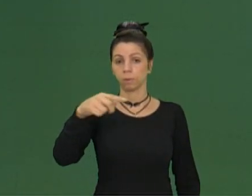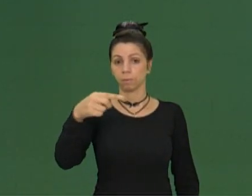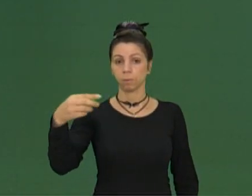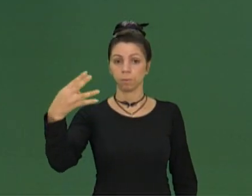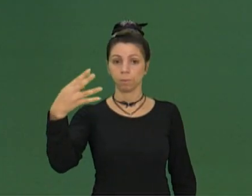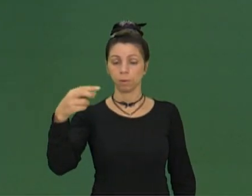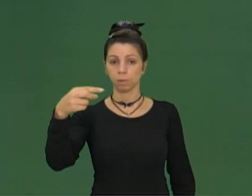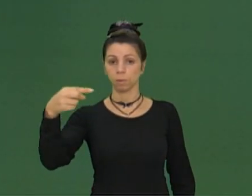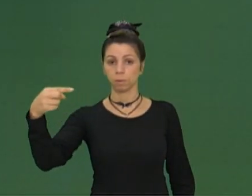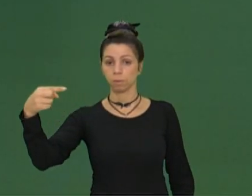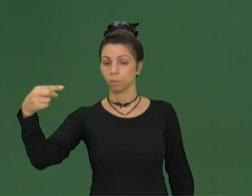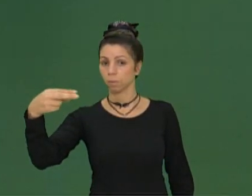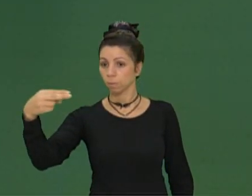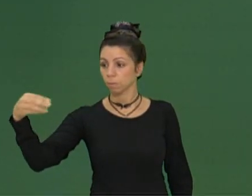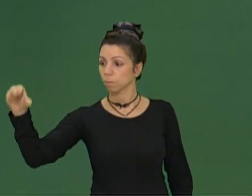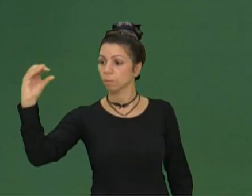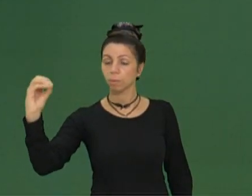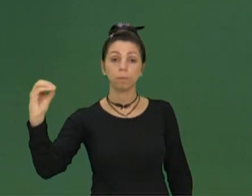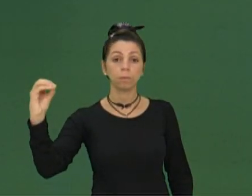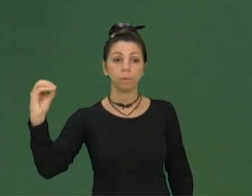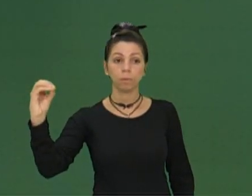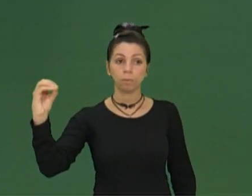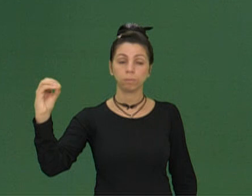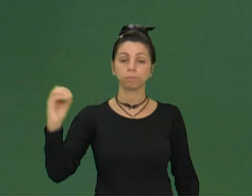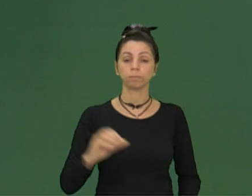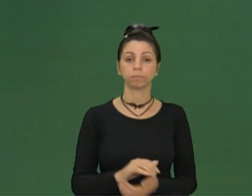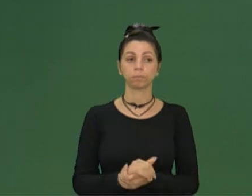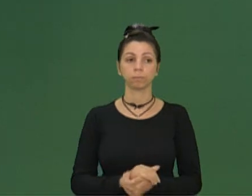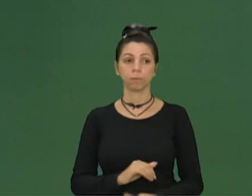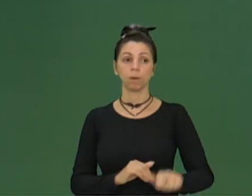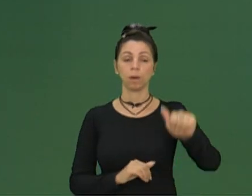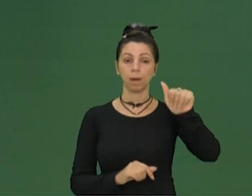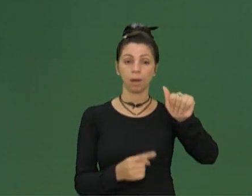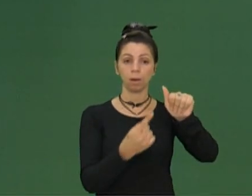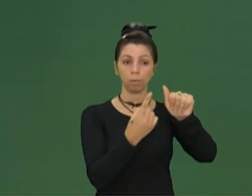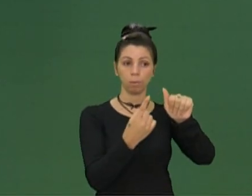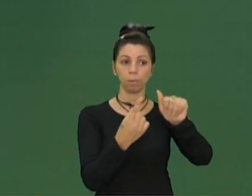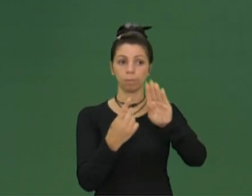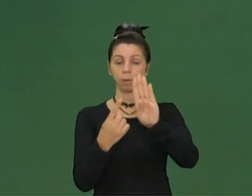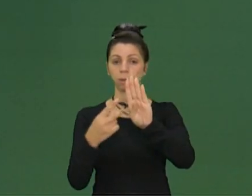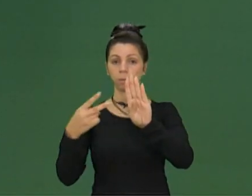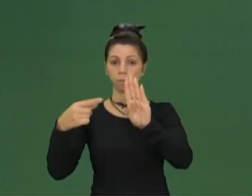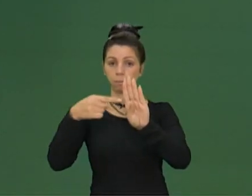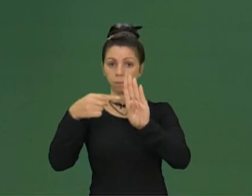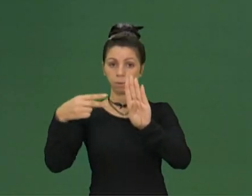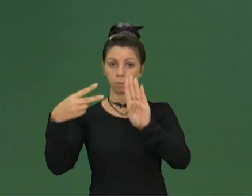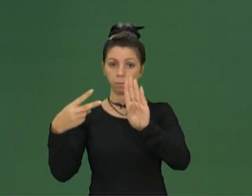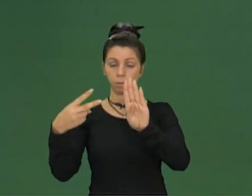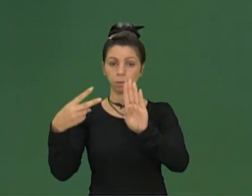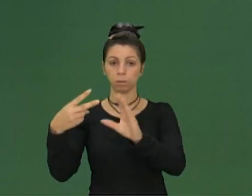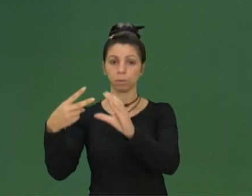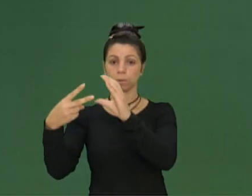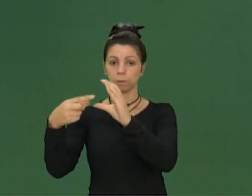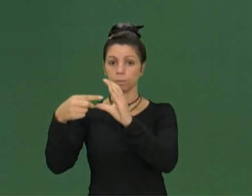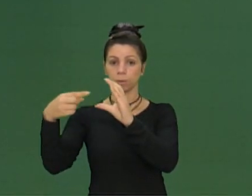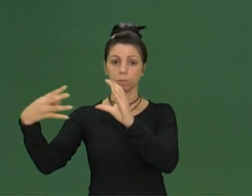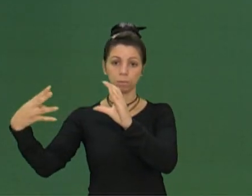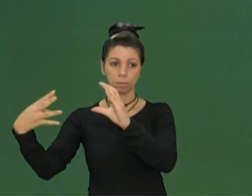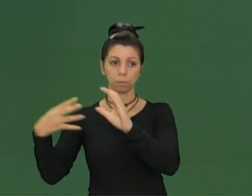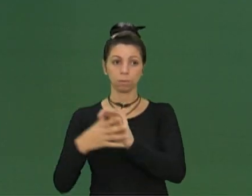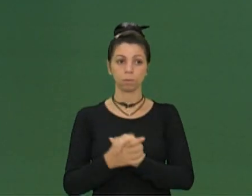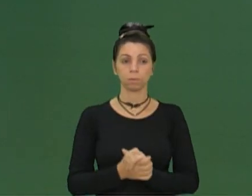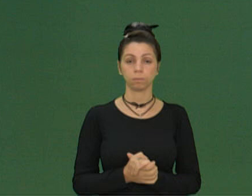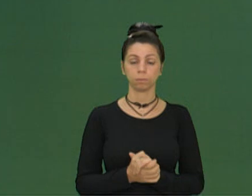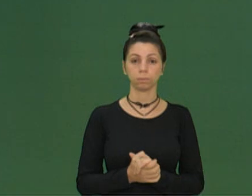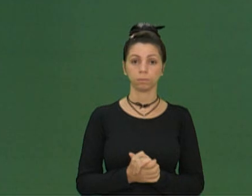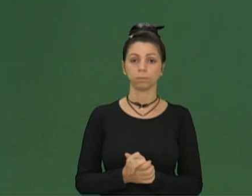sim, quem é meu a, quem é meu b, quem é meu c? O a é 1, o b é menos 2 e o c é menos 4. A formulazinha está aqui e aqui